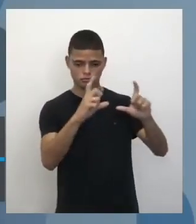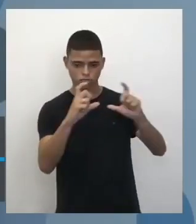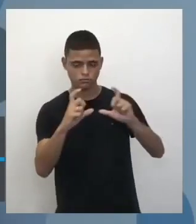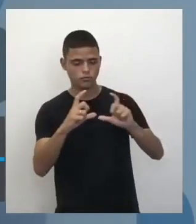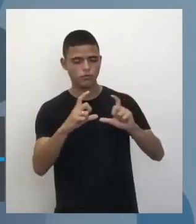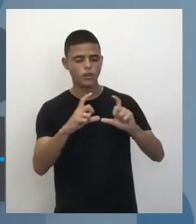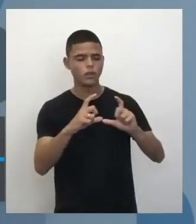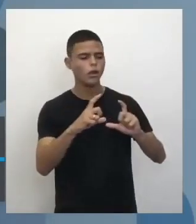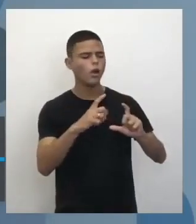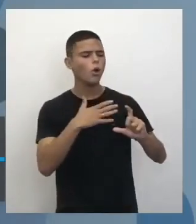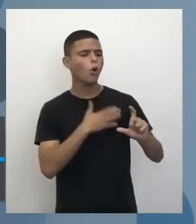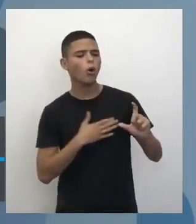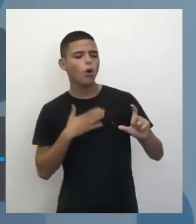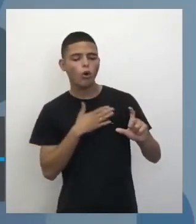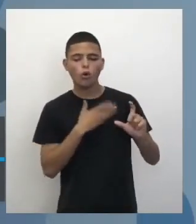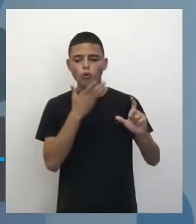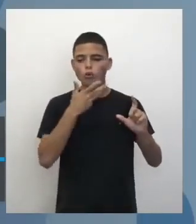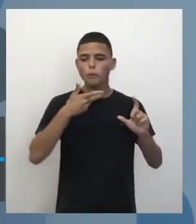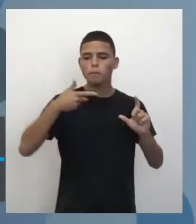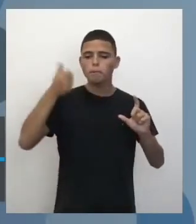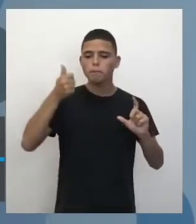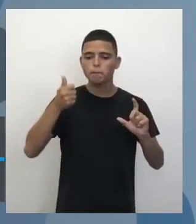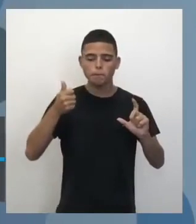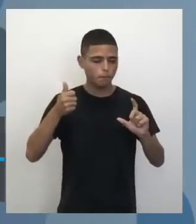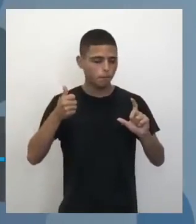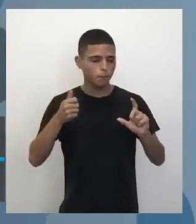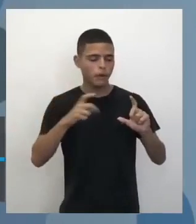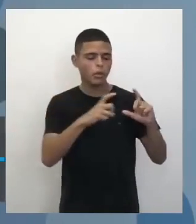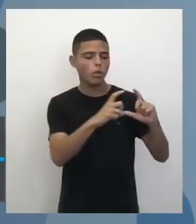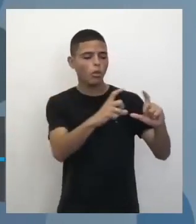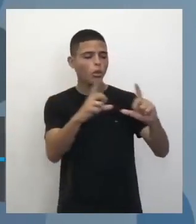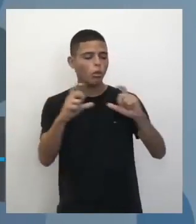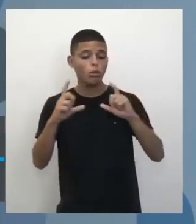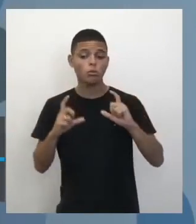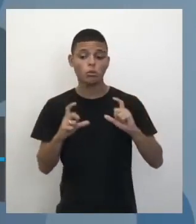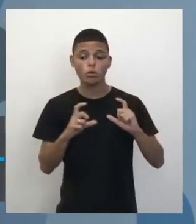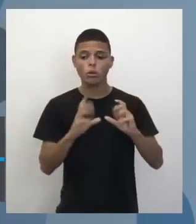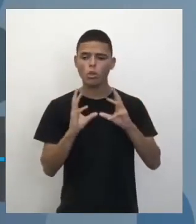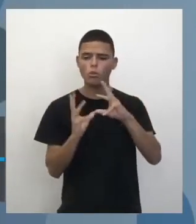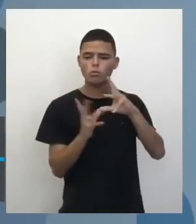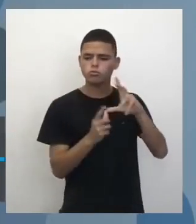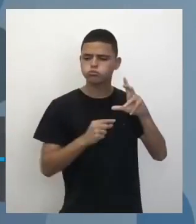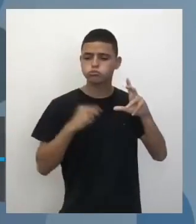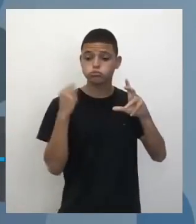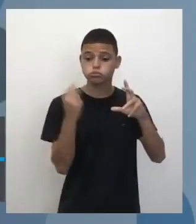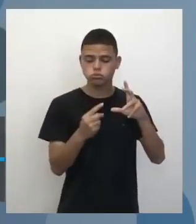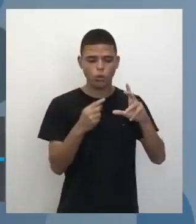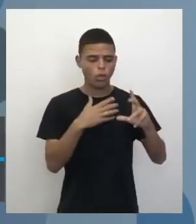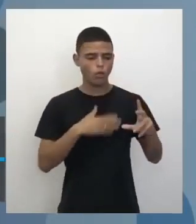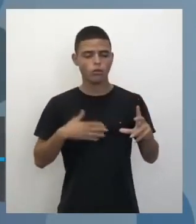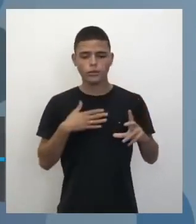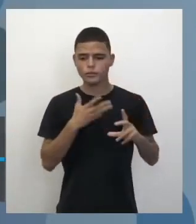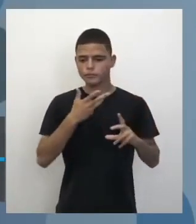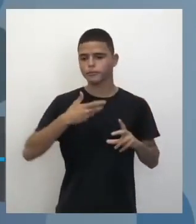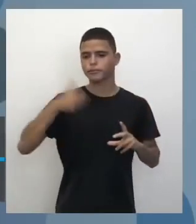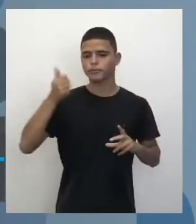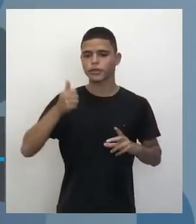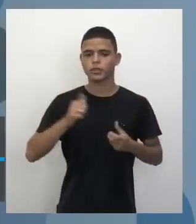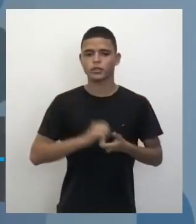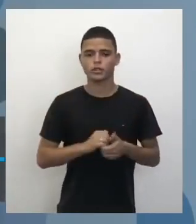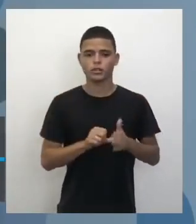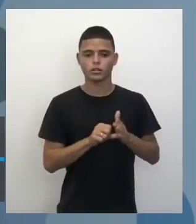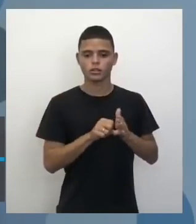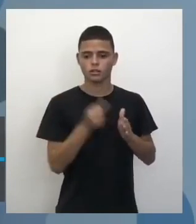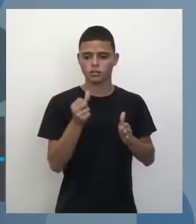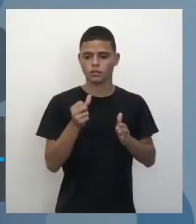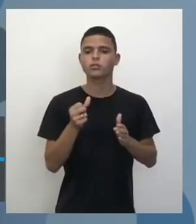local favorito. Qual é o seu local favorito? Um dos locais favoritos no mundo. No mundo. E a primeira pessoa que me